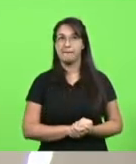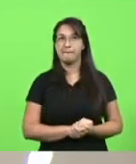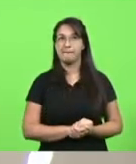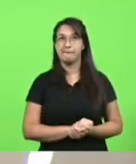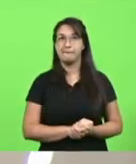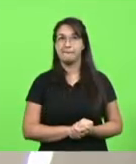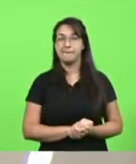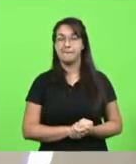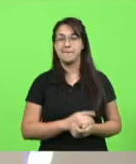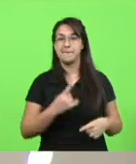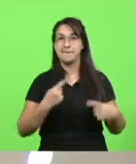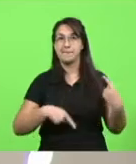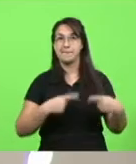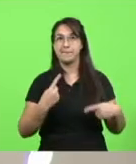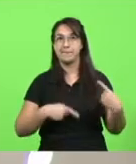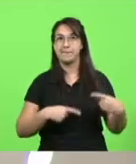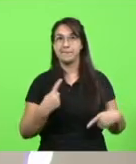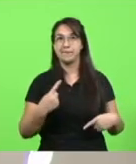Em discussão?